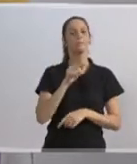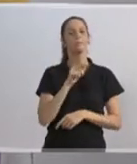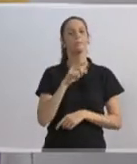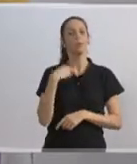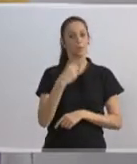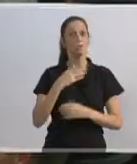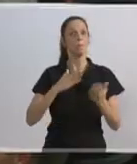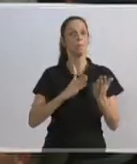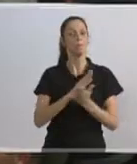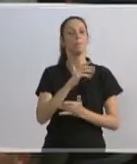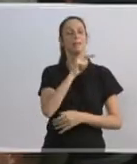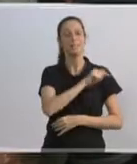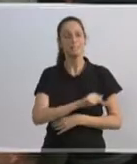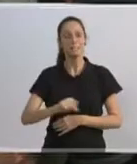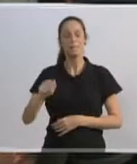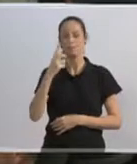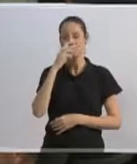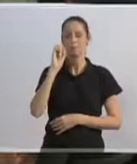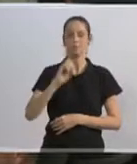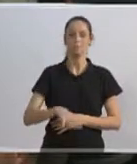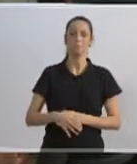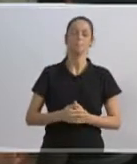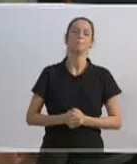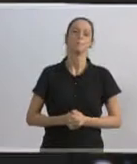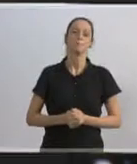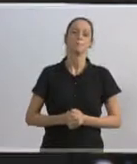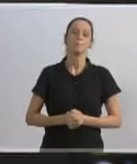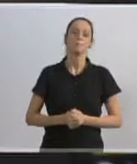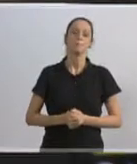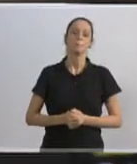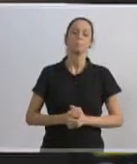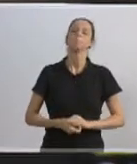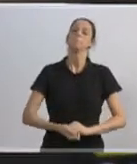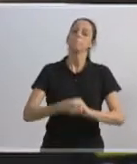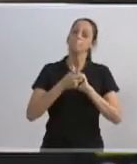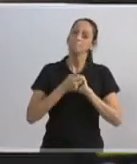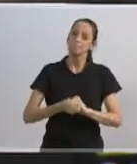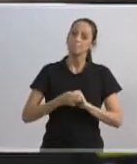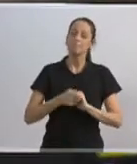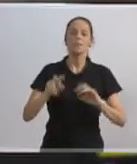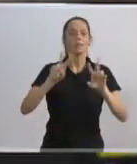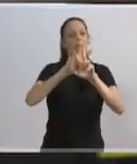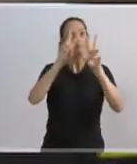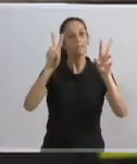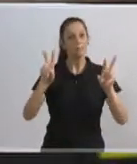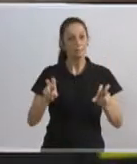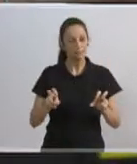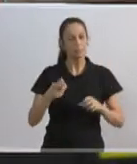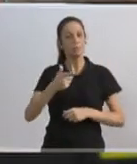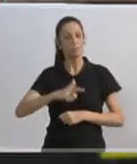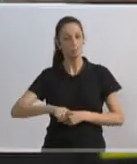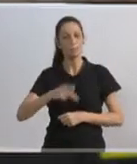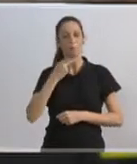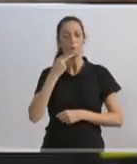e do vereador ito em aparte o vereador parabéns por esse tema e transposições temas